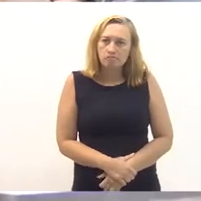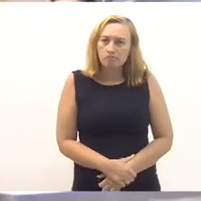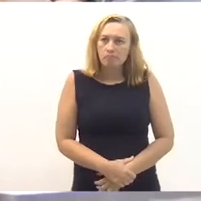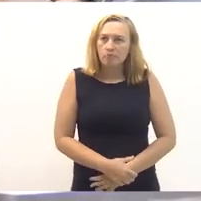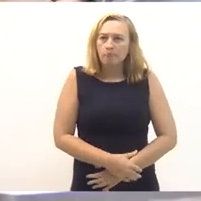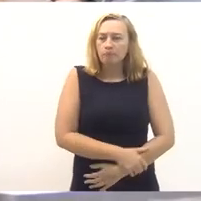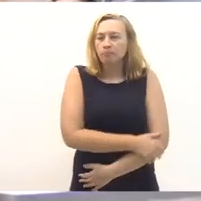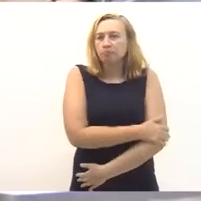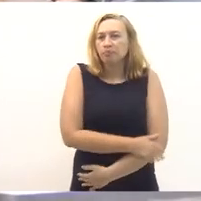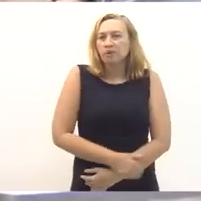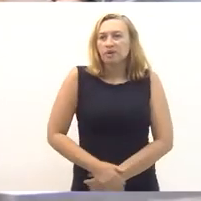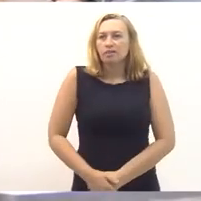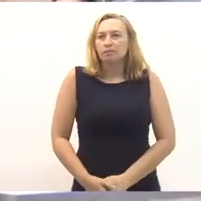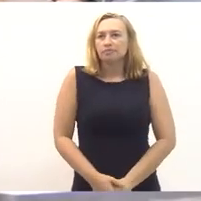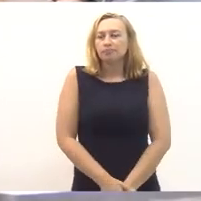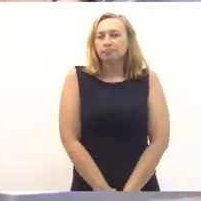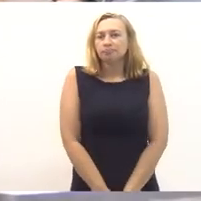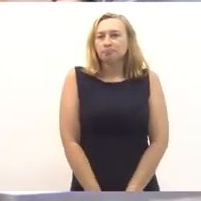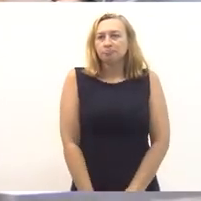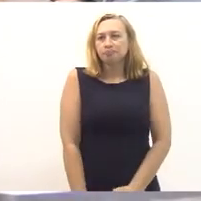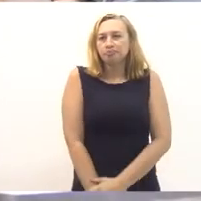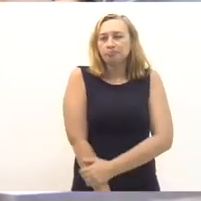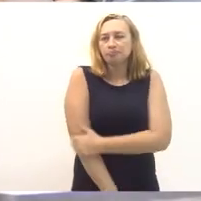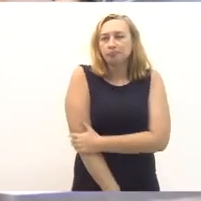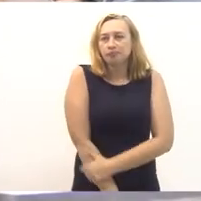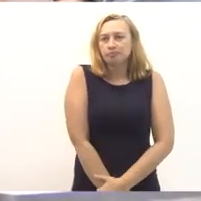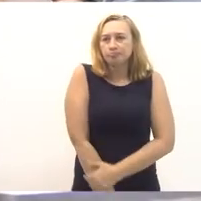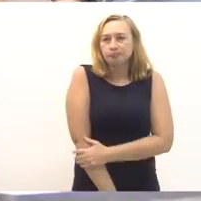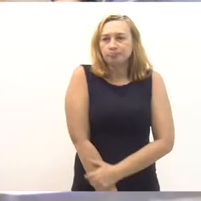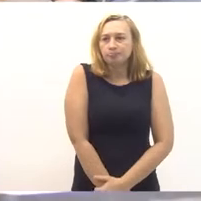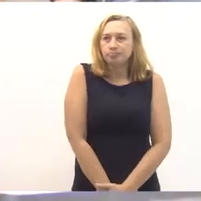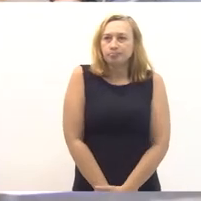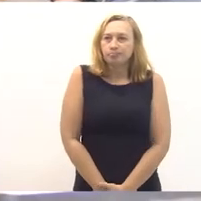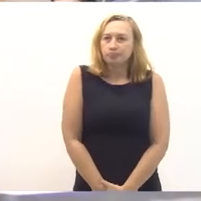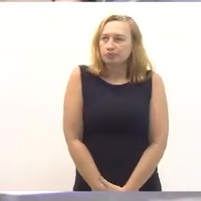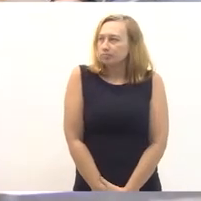E aí G1